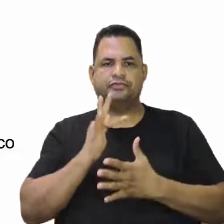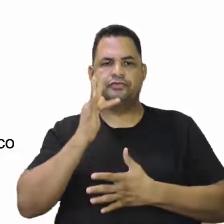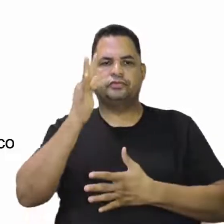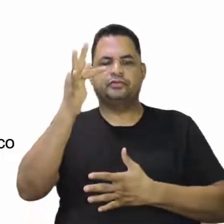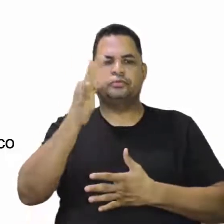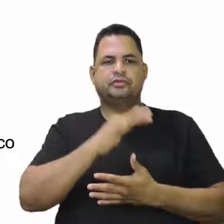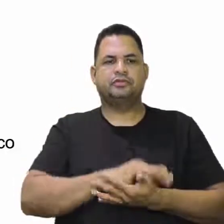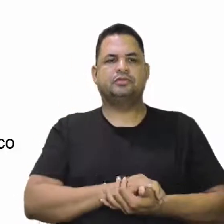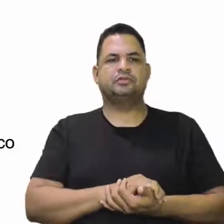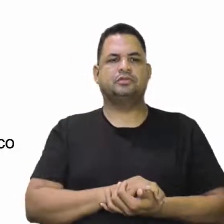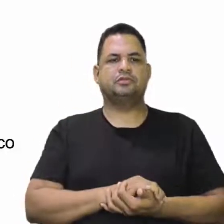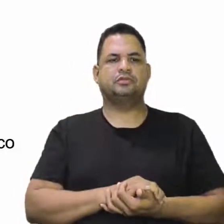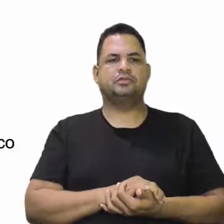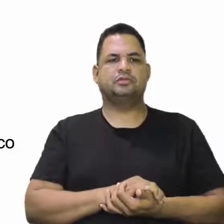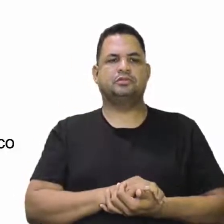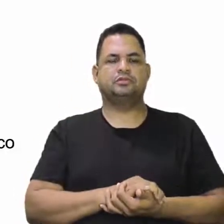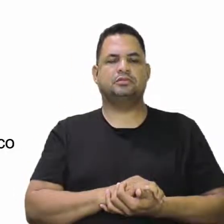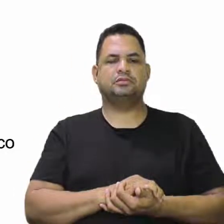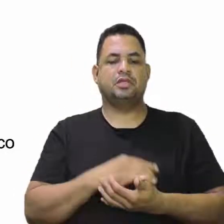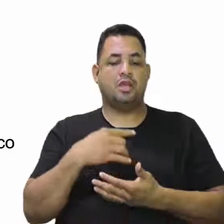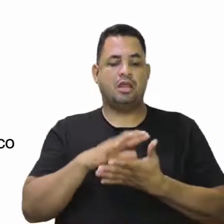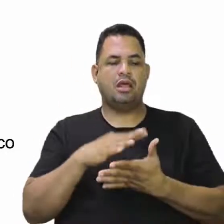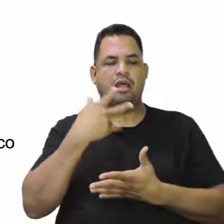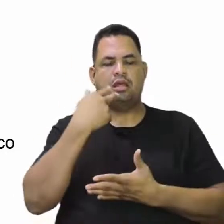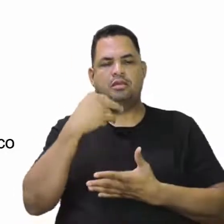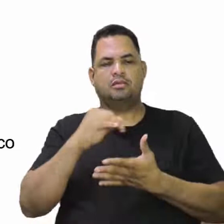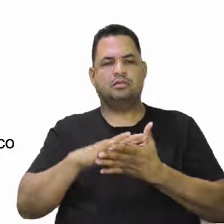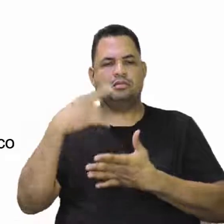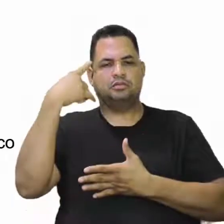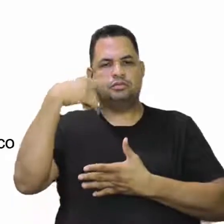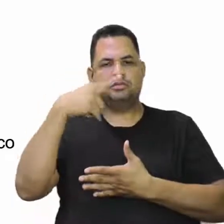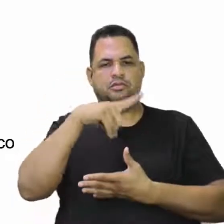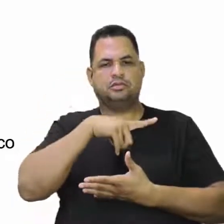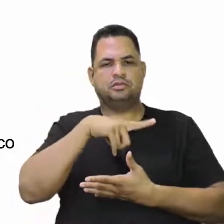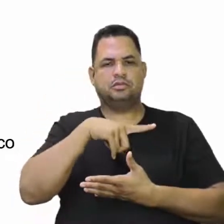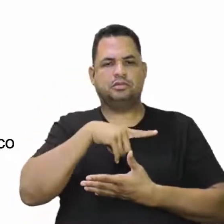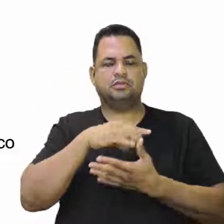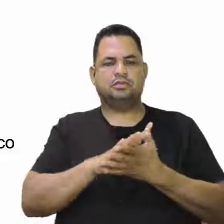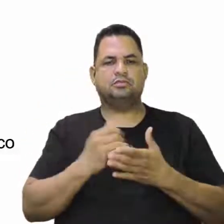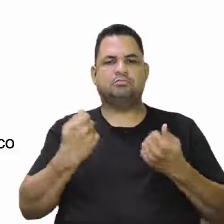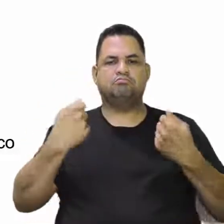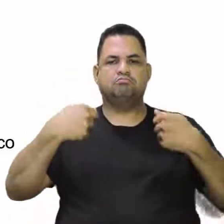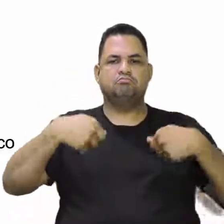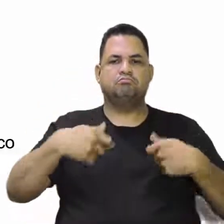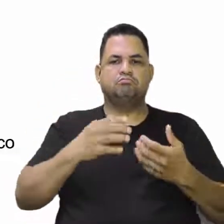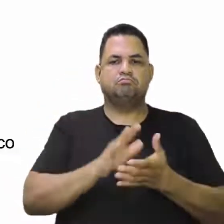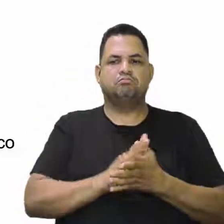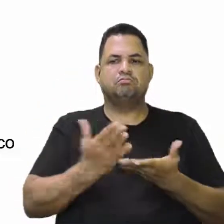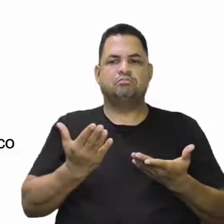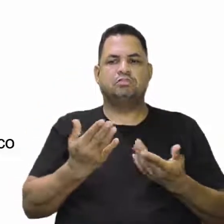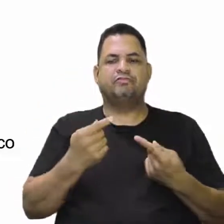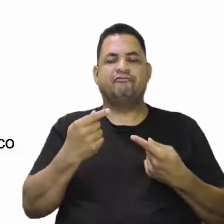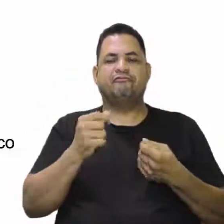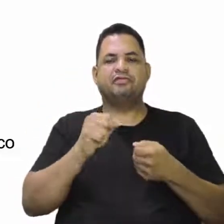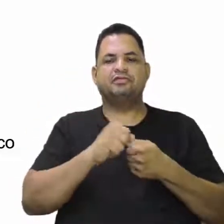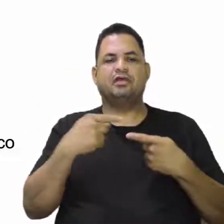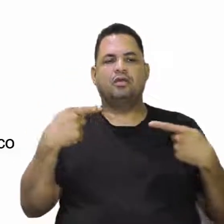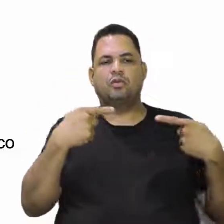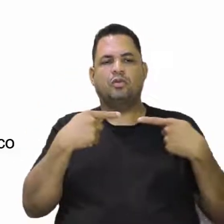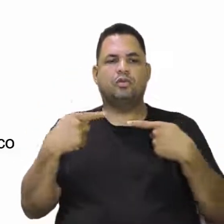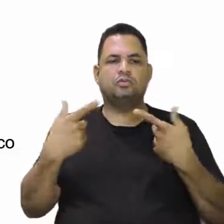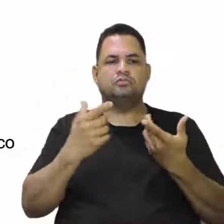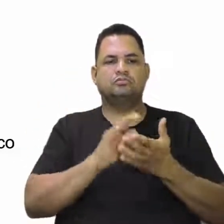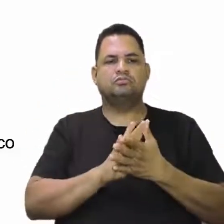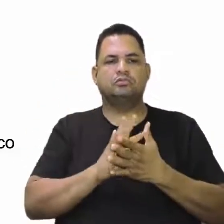Isso mesmo. Na língua espanhola, existe ainda uma possibilidade que a gente pode fazer referência